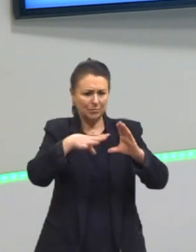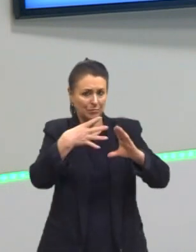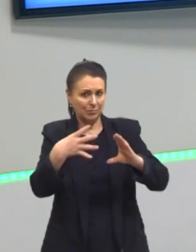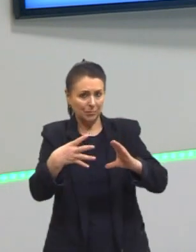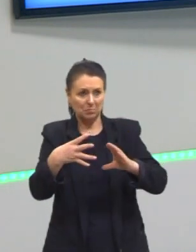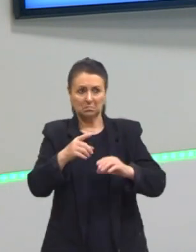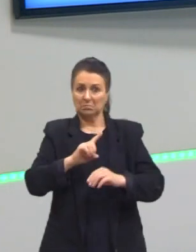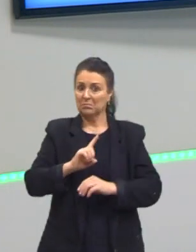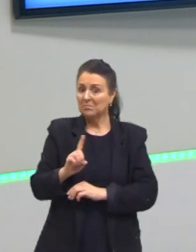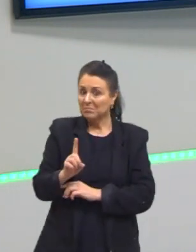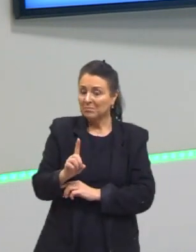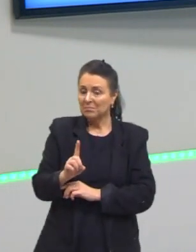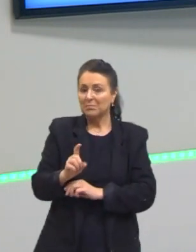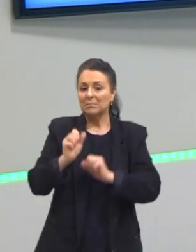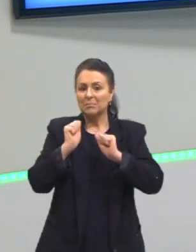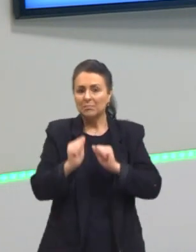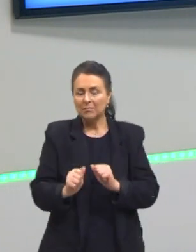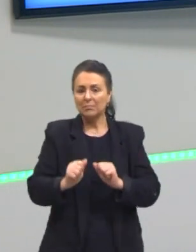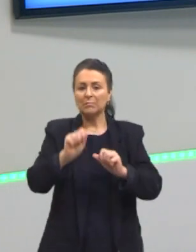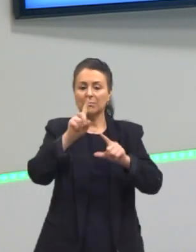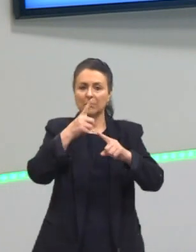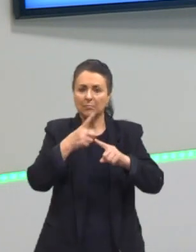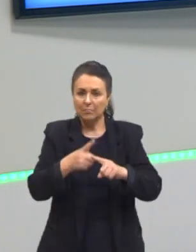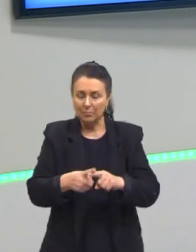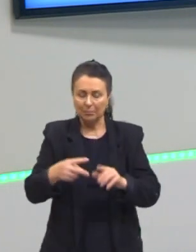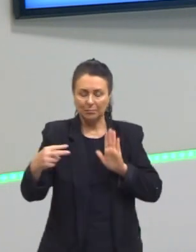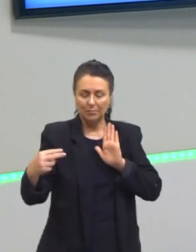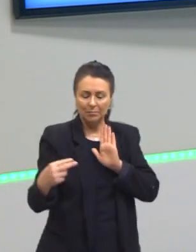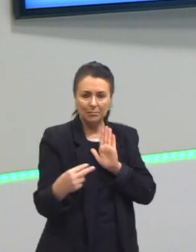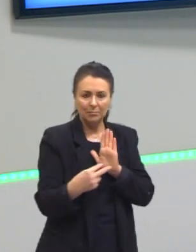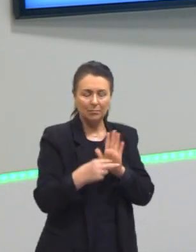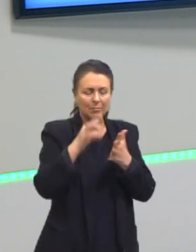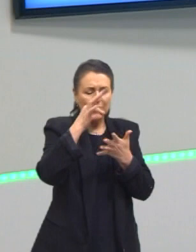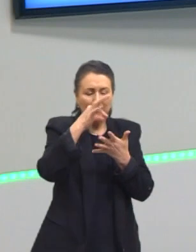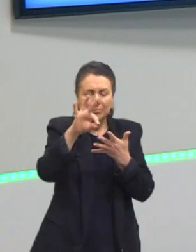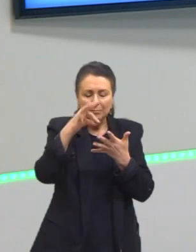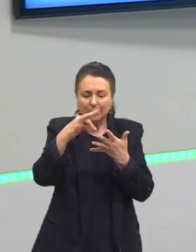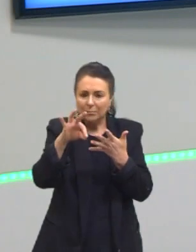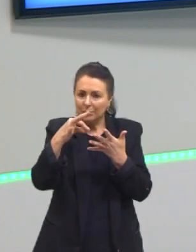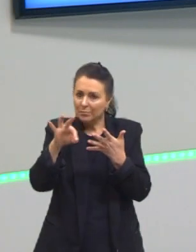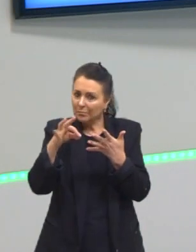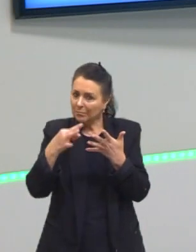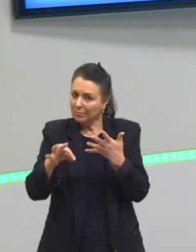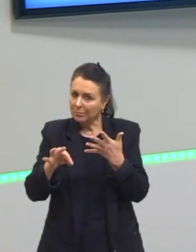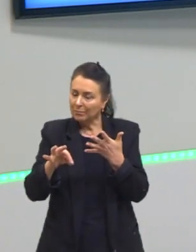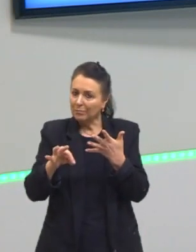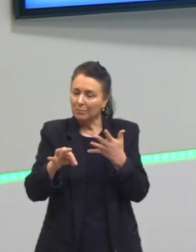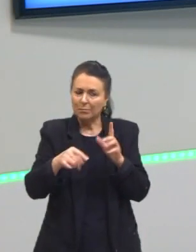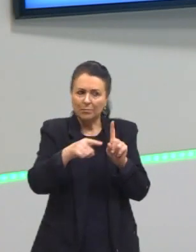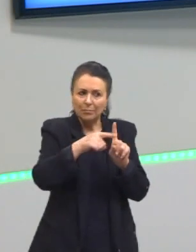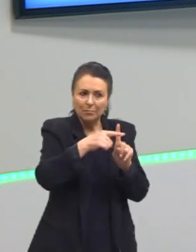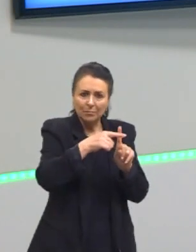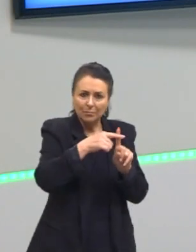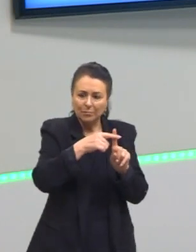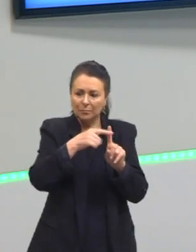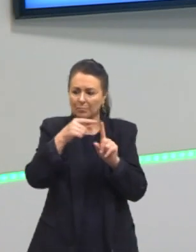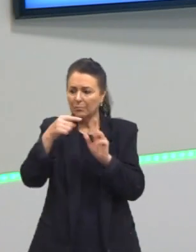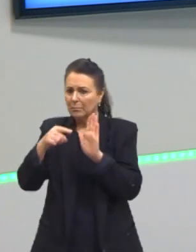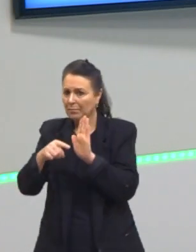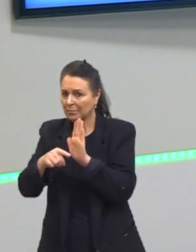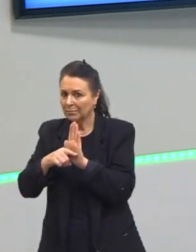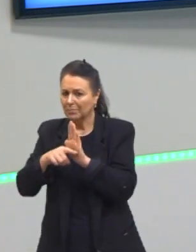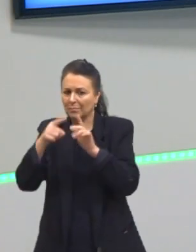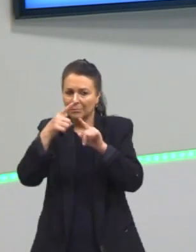não E se eu posso multiplicar prestar atenção em todos os detalhes todos os sinais Porque qualquer coisinha